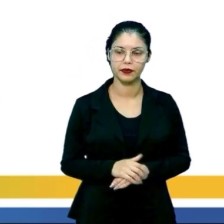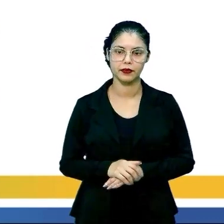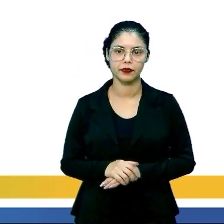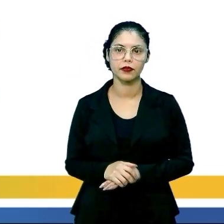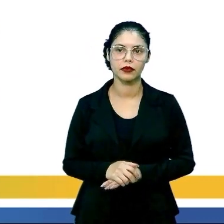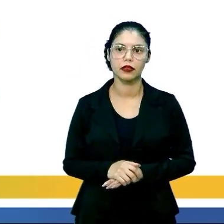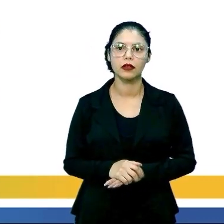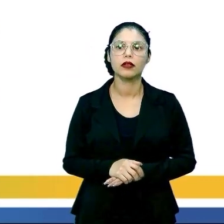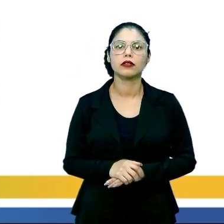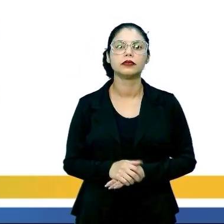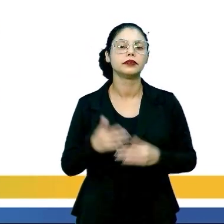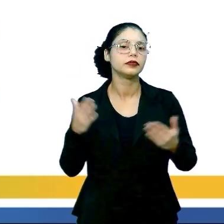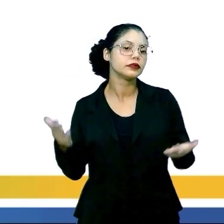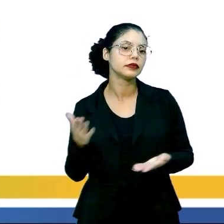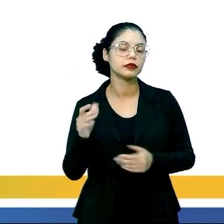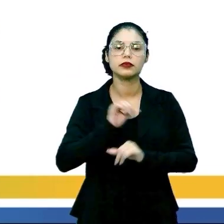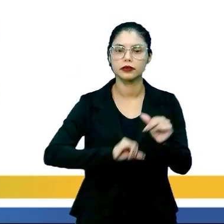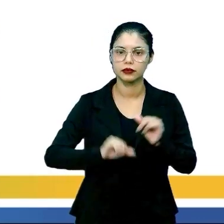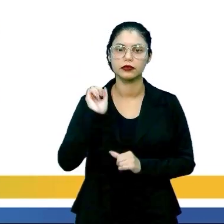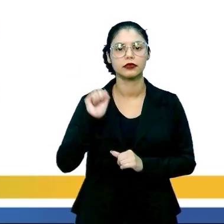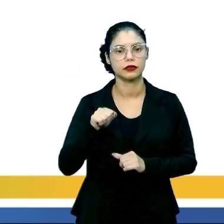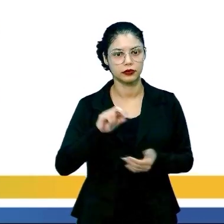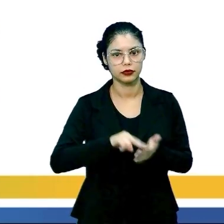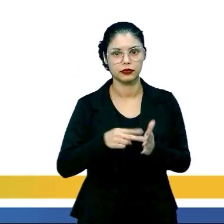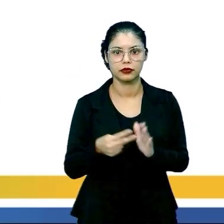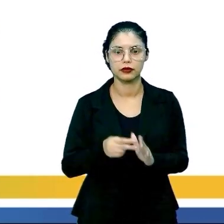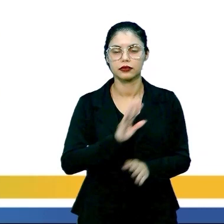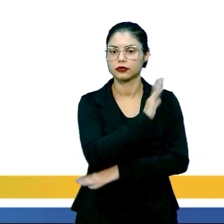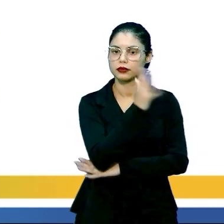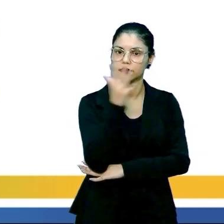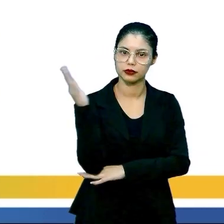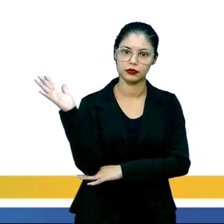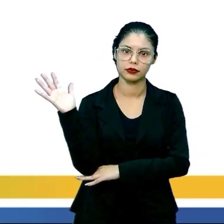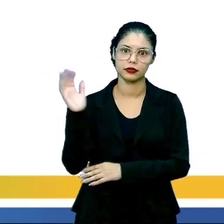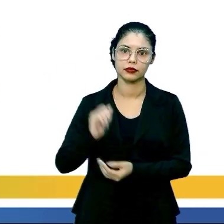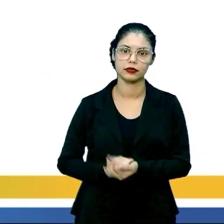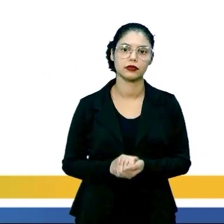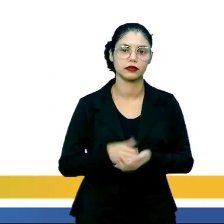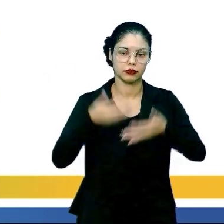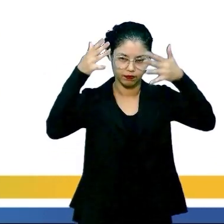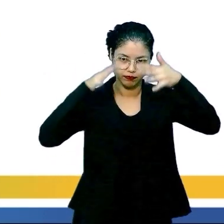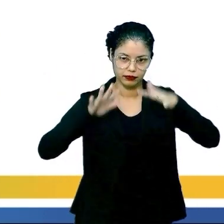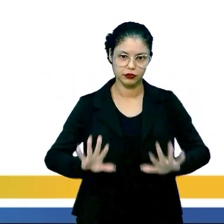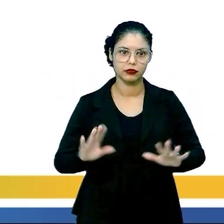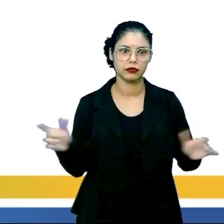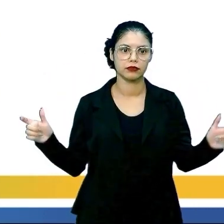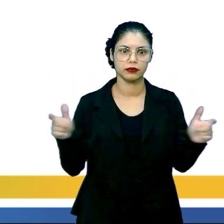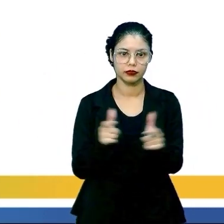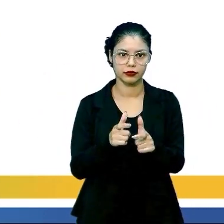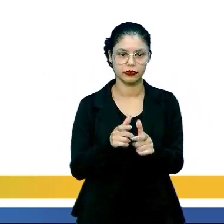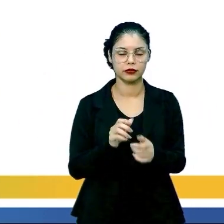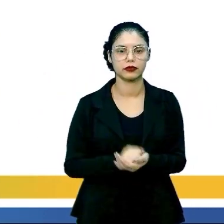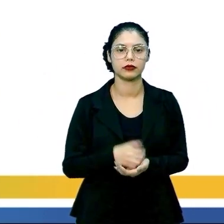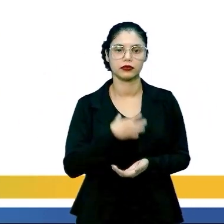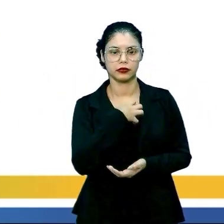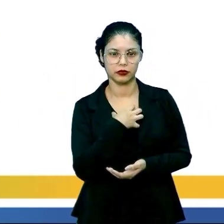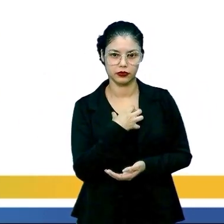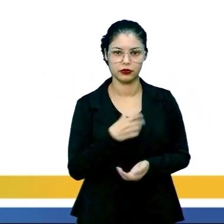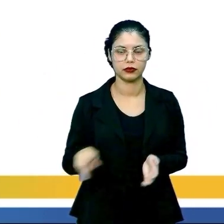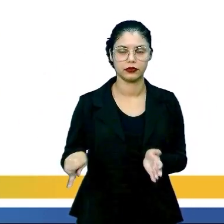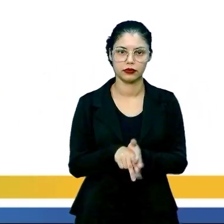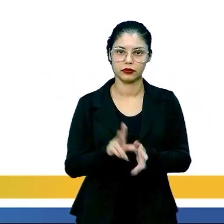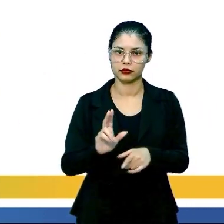C. Alterou significativamente a paisagem natural e reduziu o operário ao